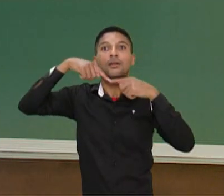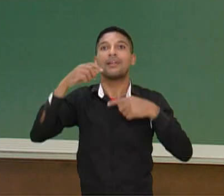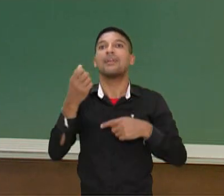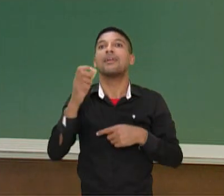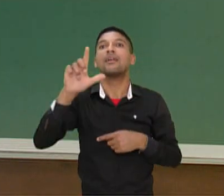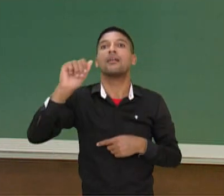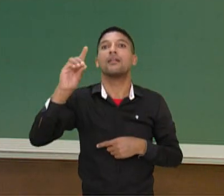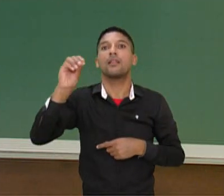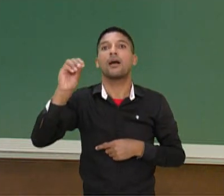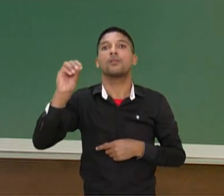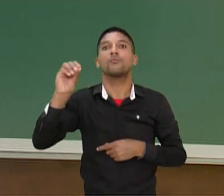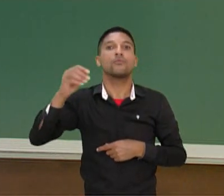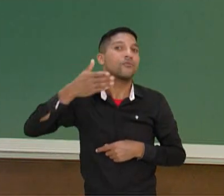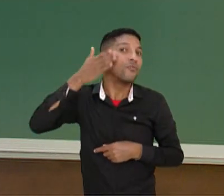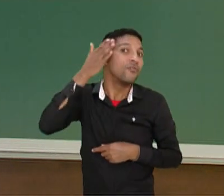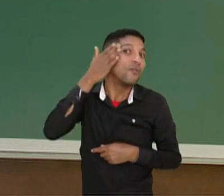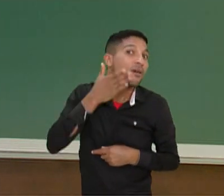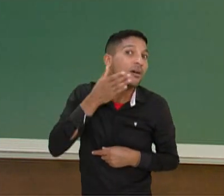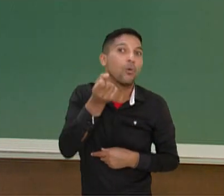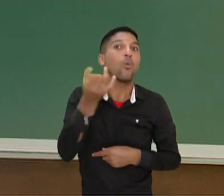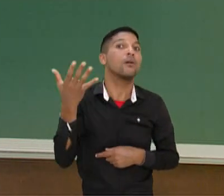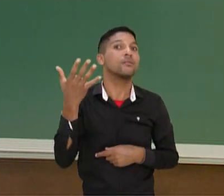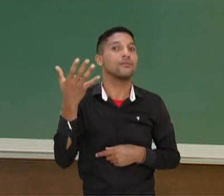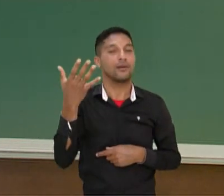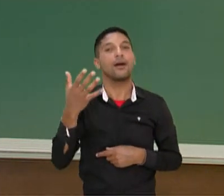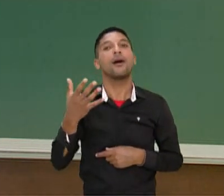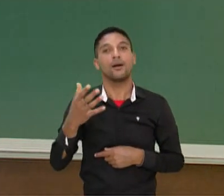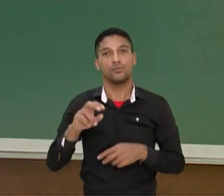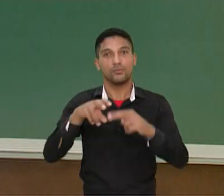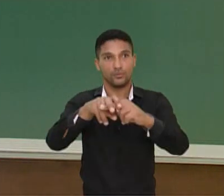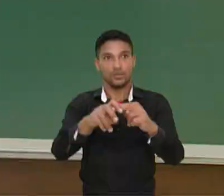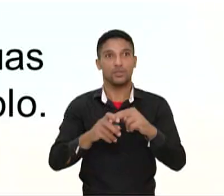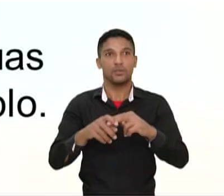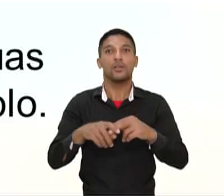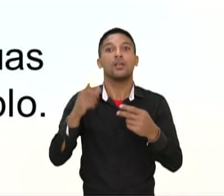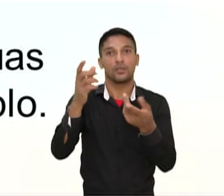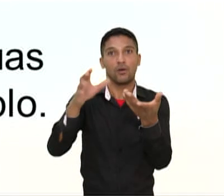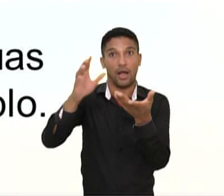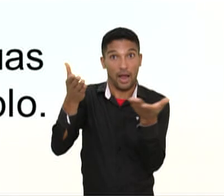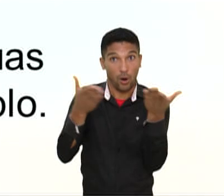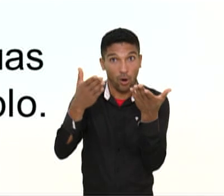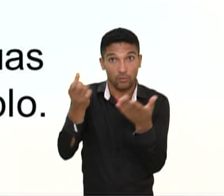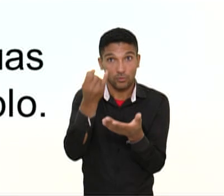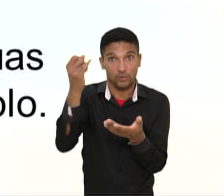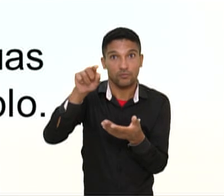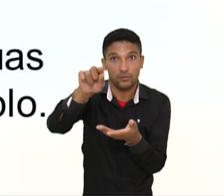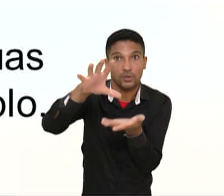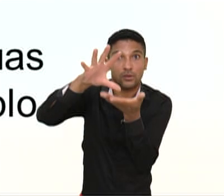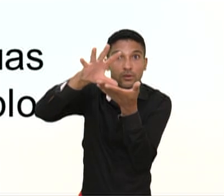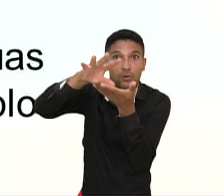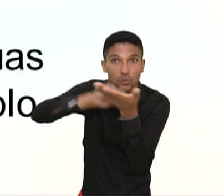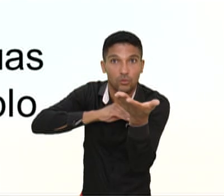Então, você divide por 2. Ok? Deu para entender? Então, eu vou dar um tempinho para você copiar essa telinha que é bem importante.